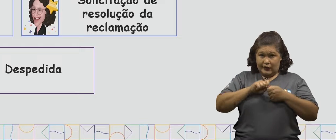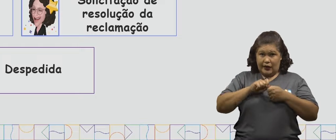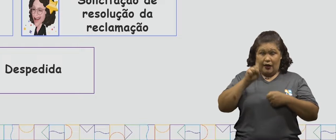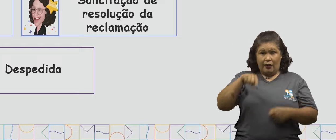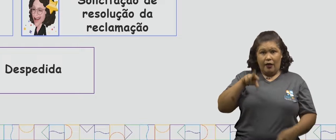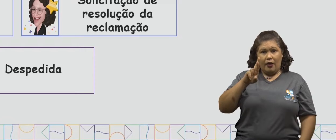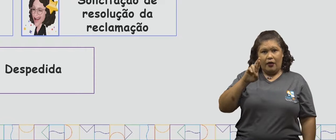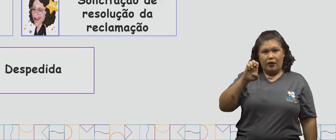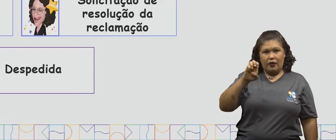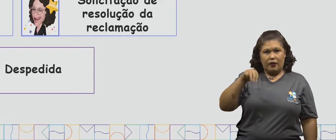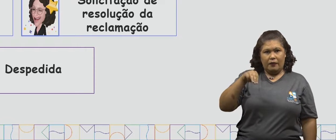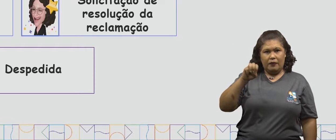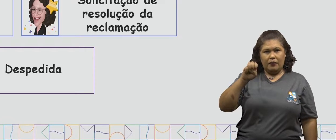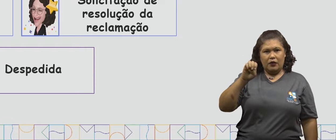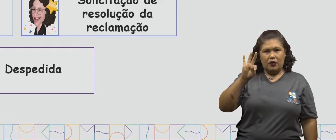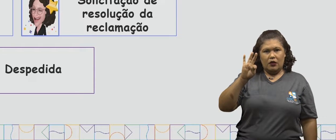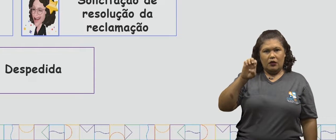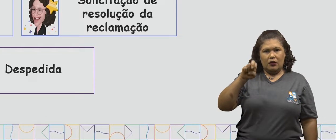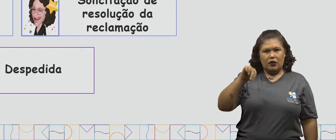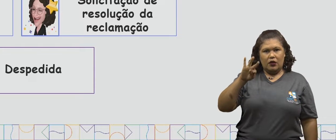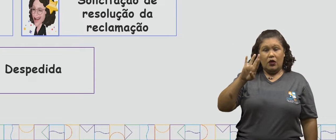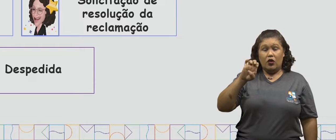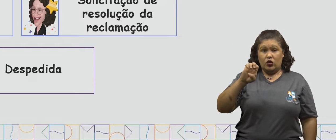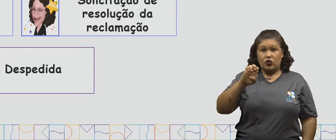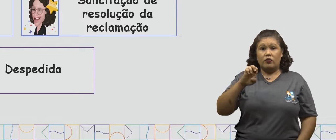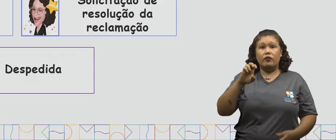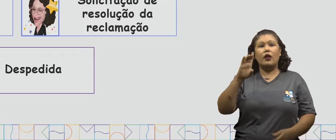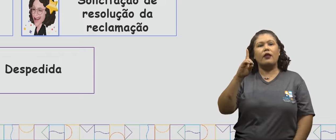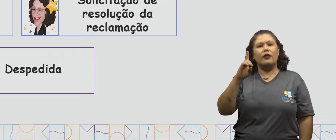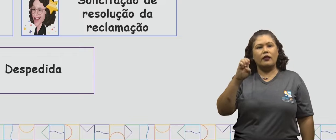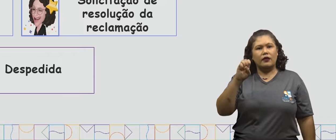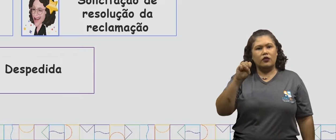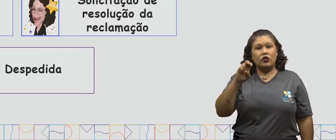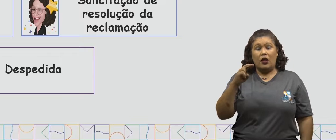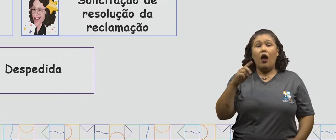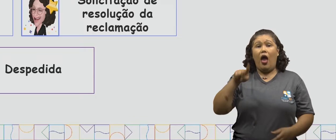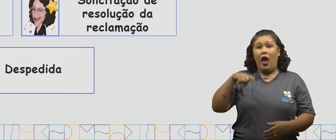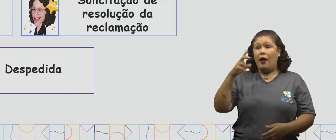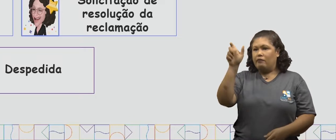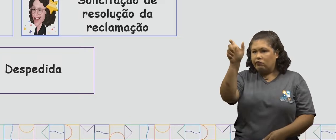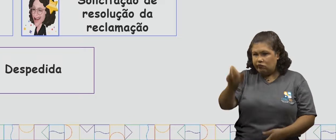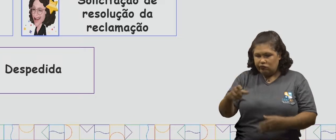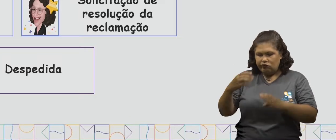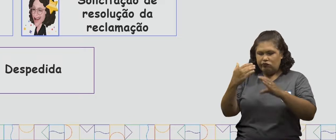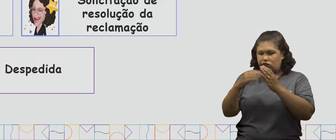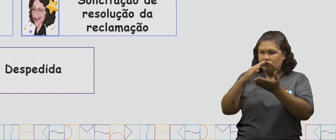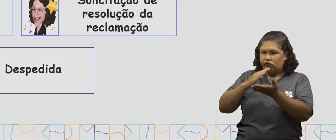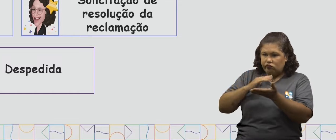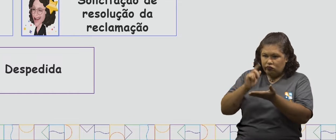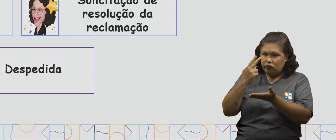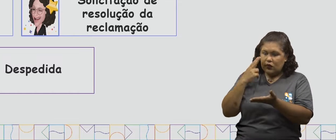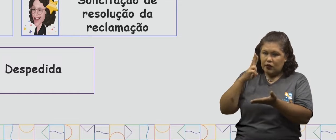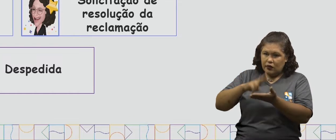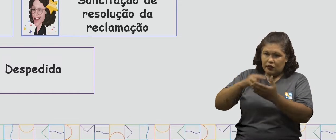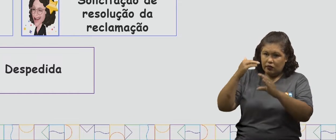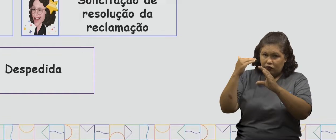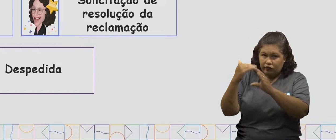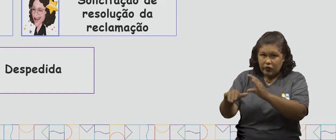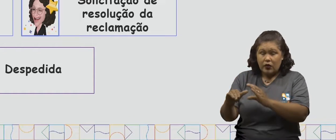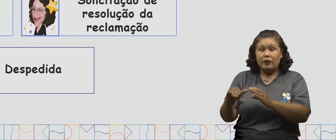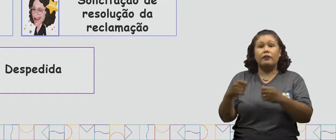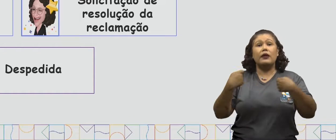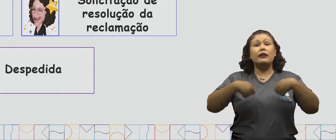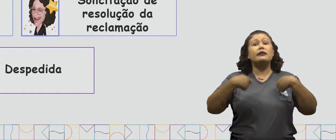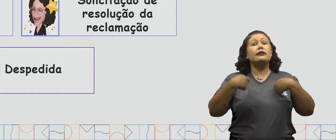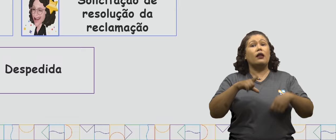que o remetente é a pessoa que escreve a carta. Destinatário é quem a recebe. Tem que ter também local e